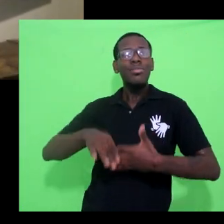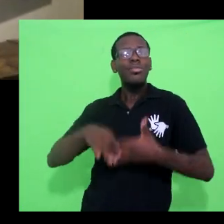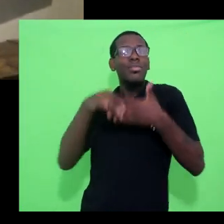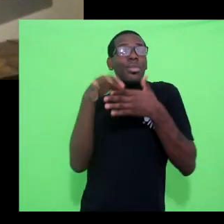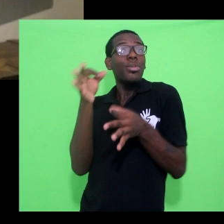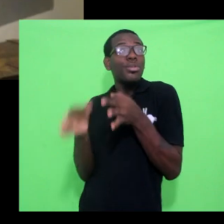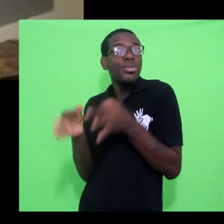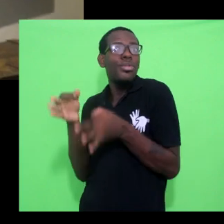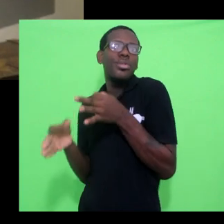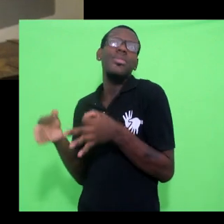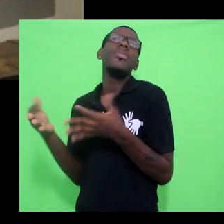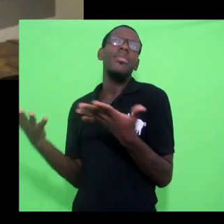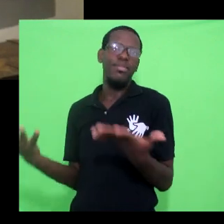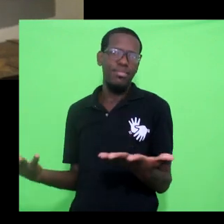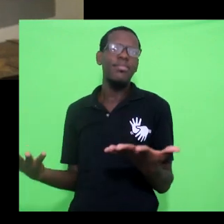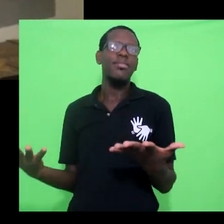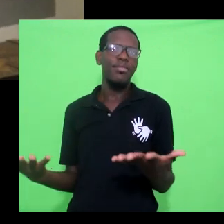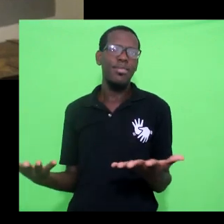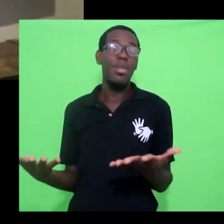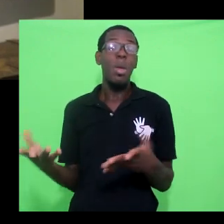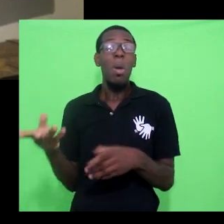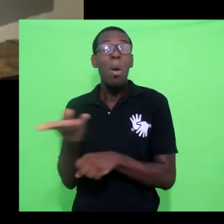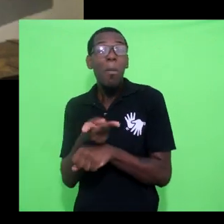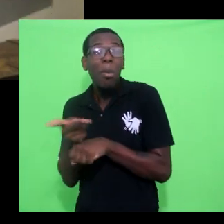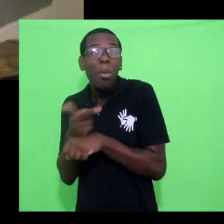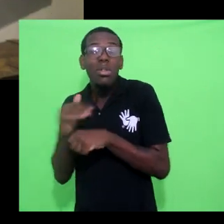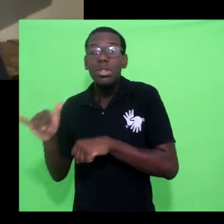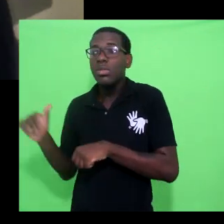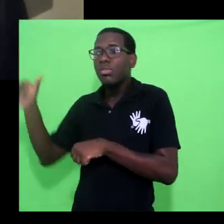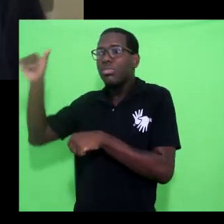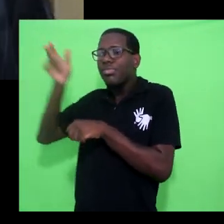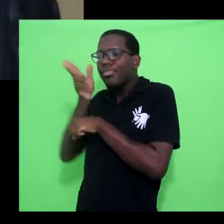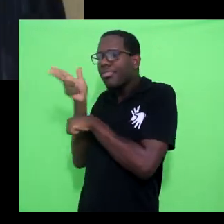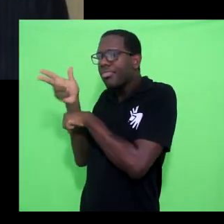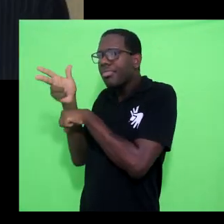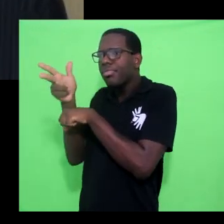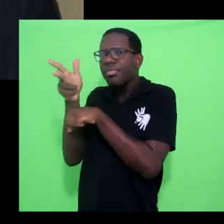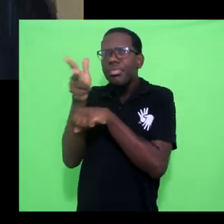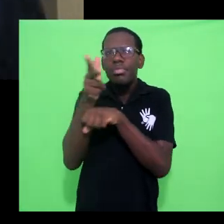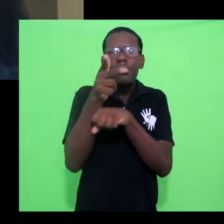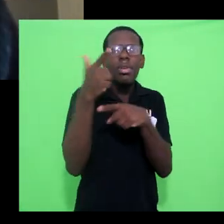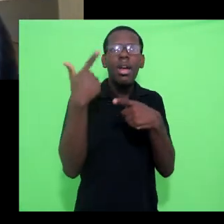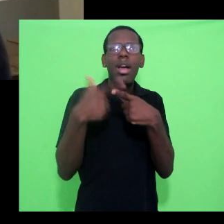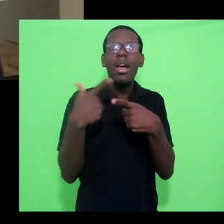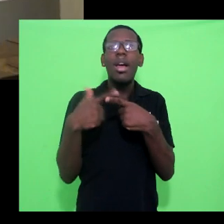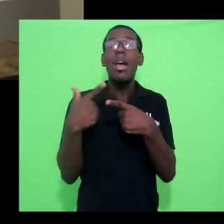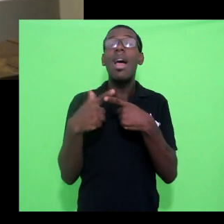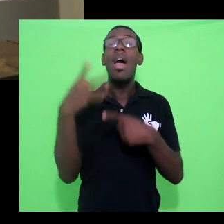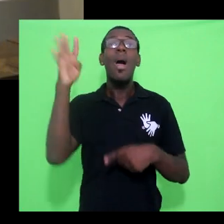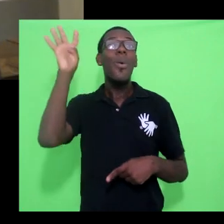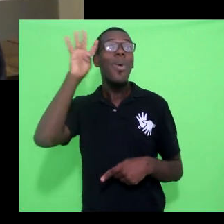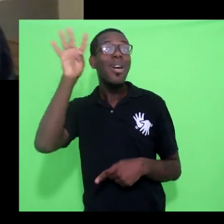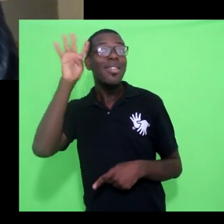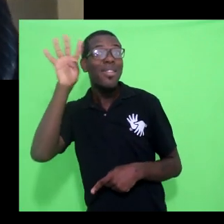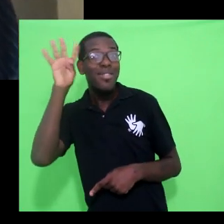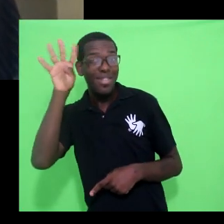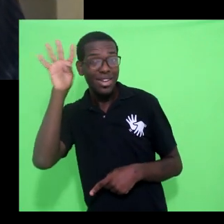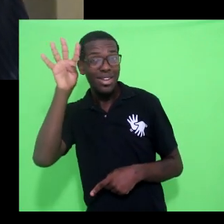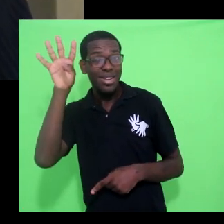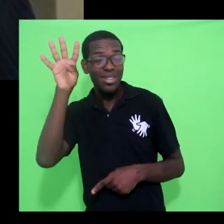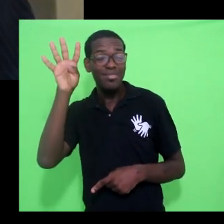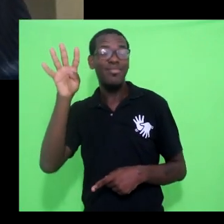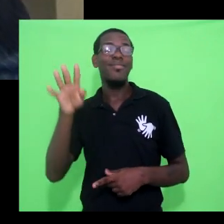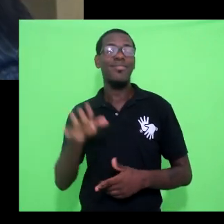né? Já imaginou, né? Buscas com avião, eles subiram num sábado, foram resgatados na quarta-feira seguinte.